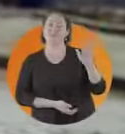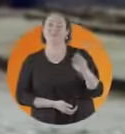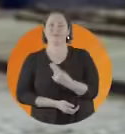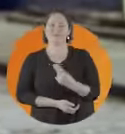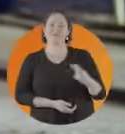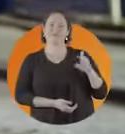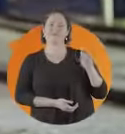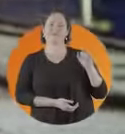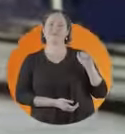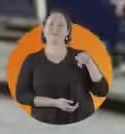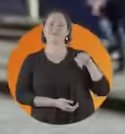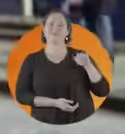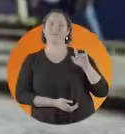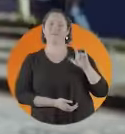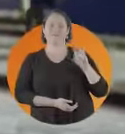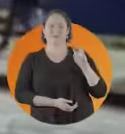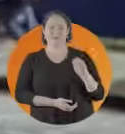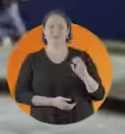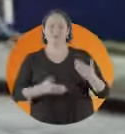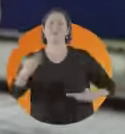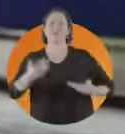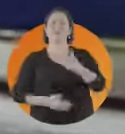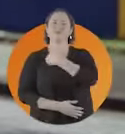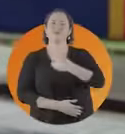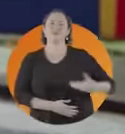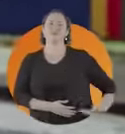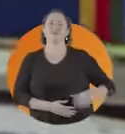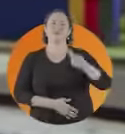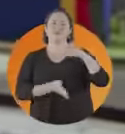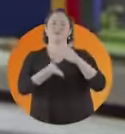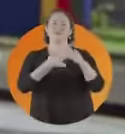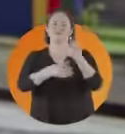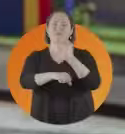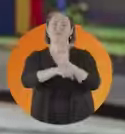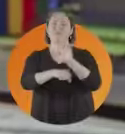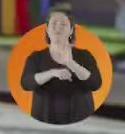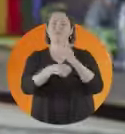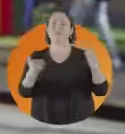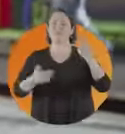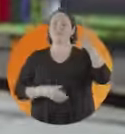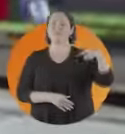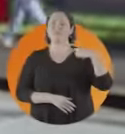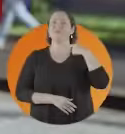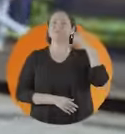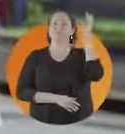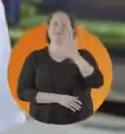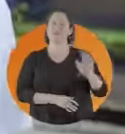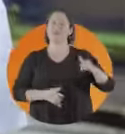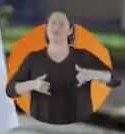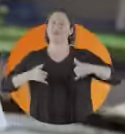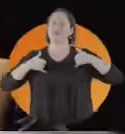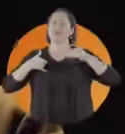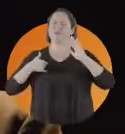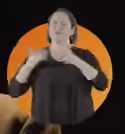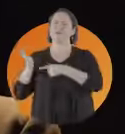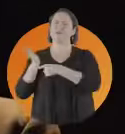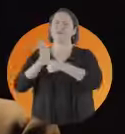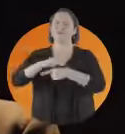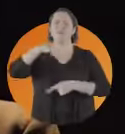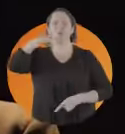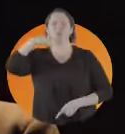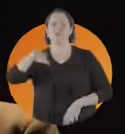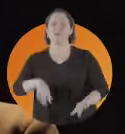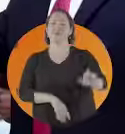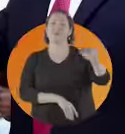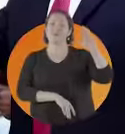Olá, eu sou Danilo. Sou servidor público, fui secretário de Estado, sou deputado federal. Tenho muito orgulho de ter ajudado